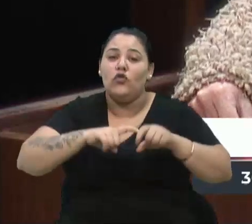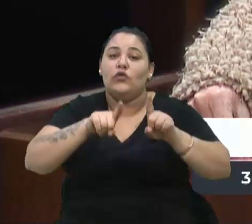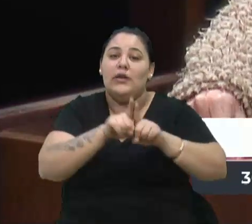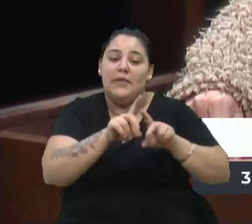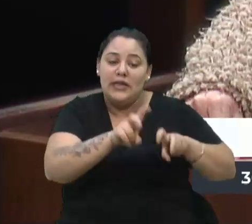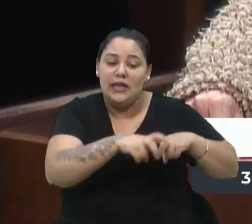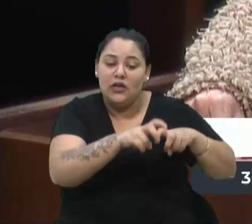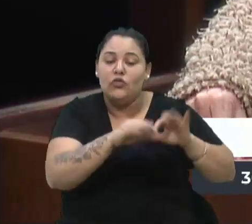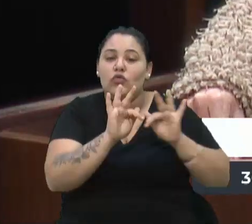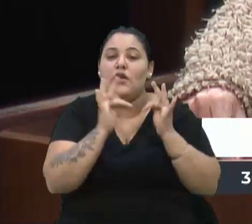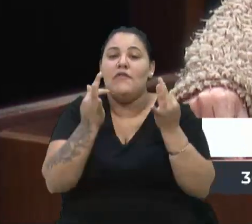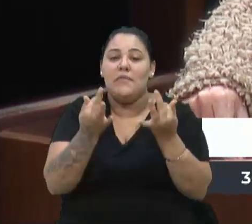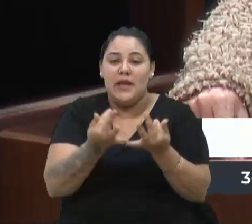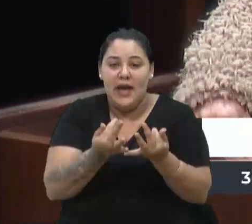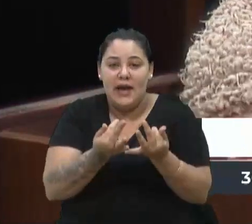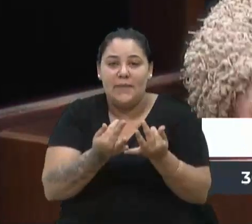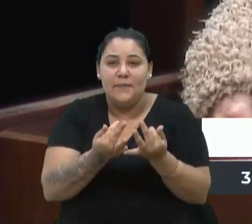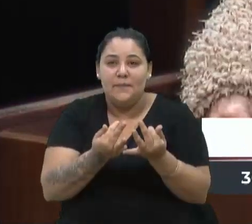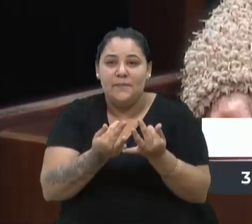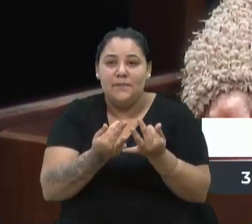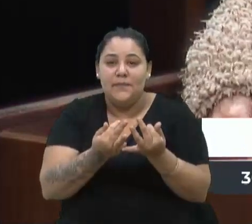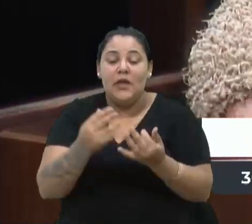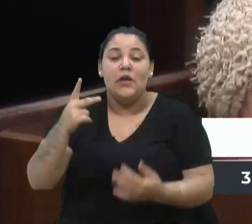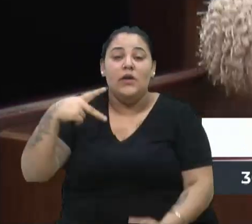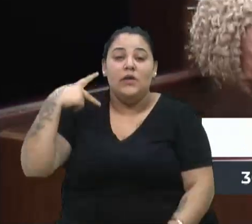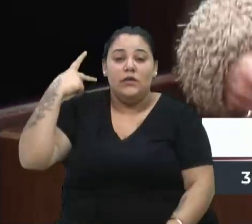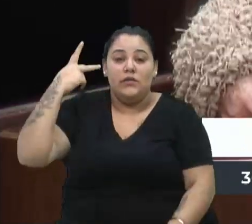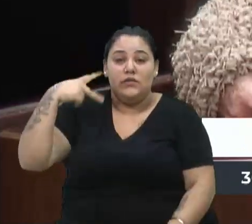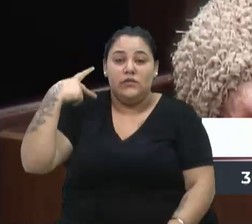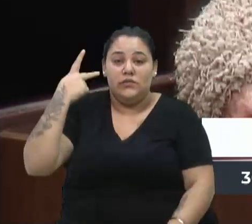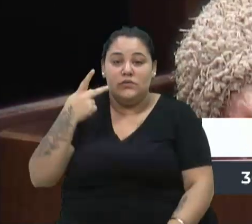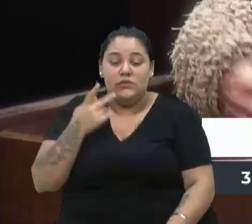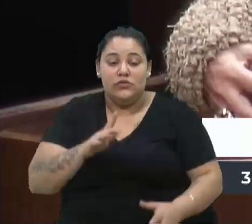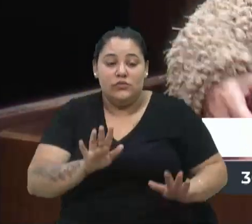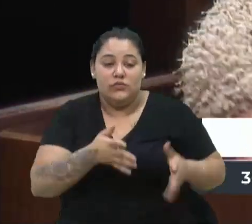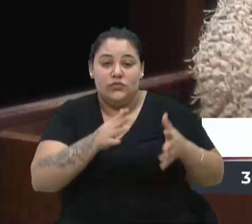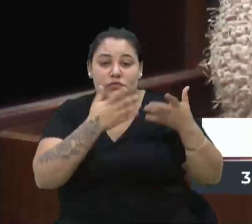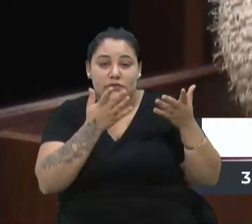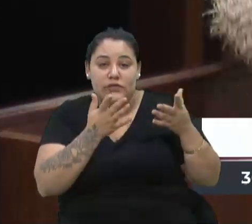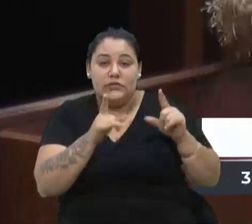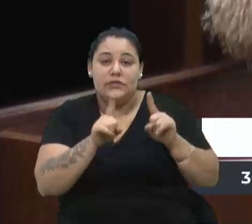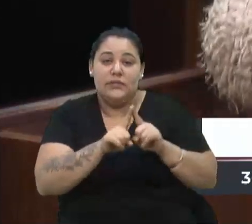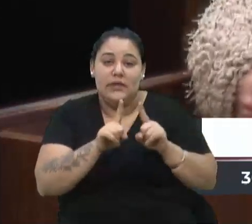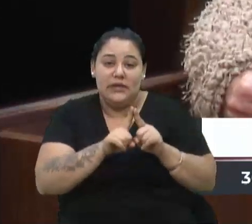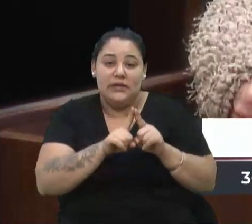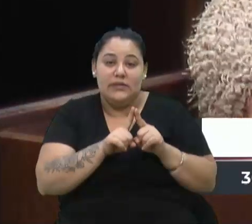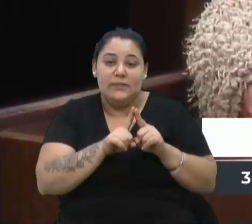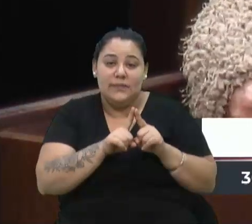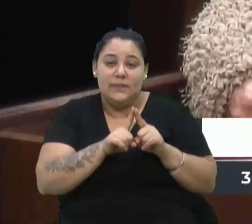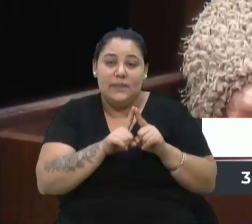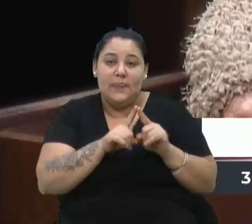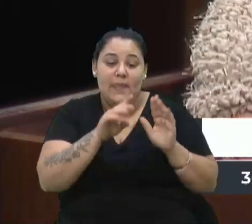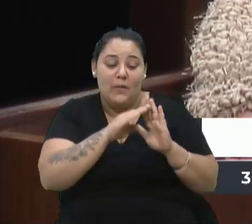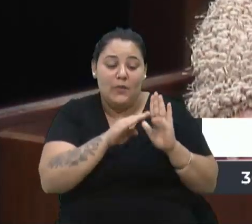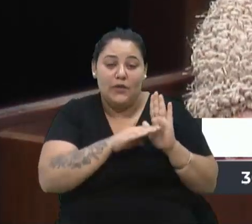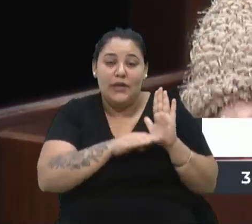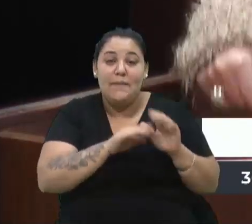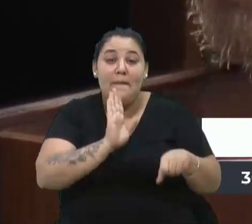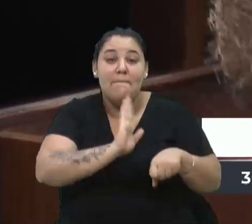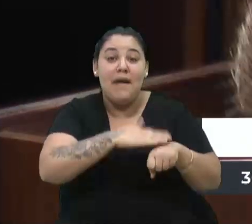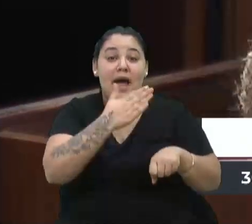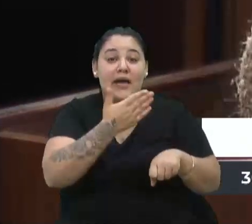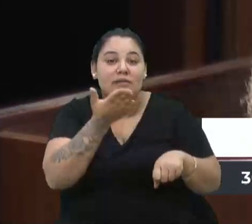agricultura familiar, uma política de incentivo ao programa Mais